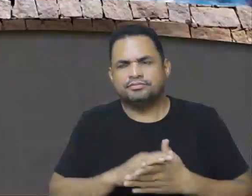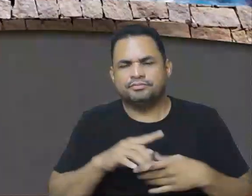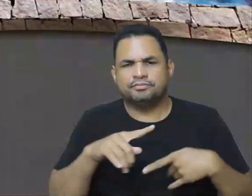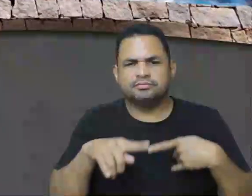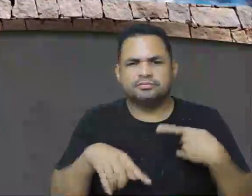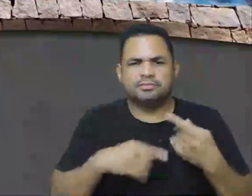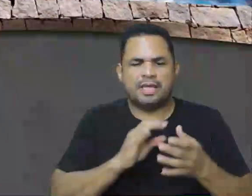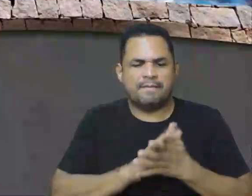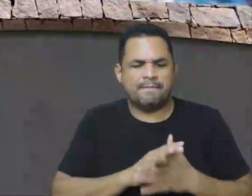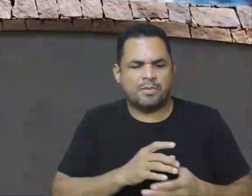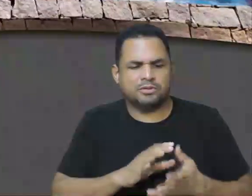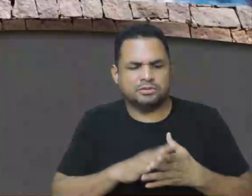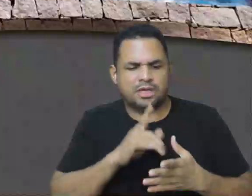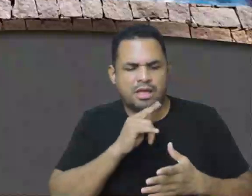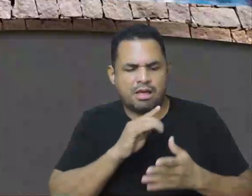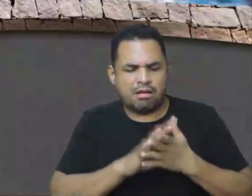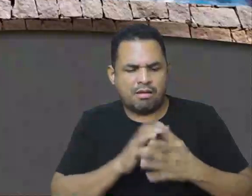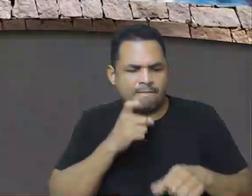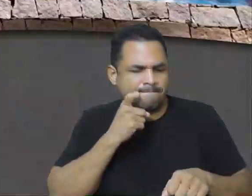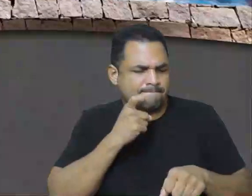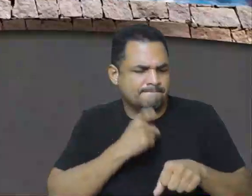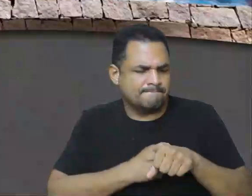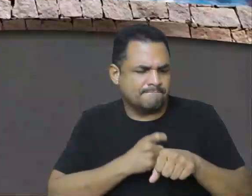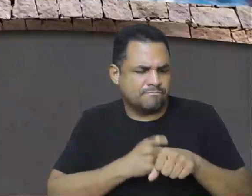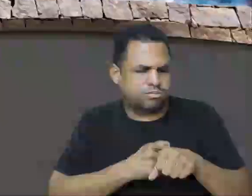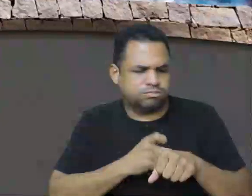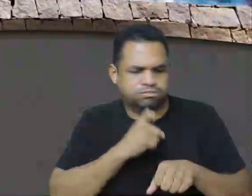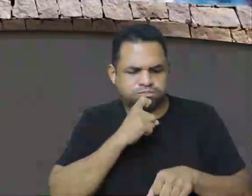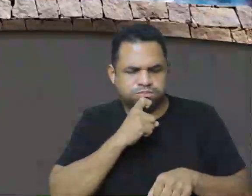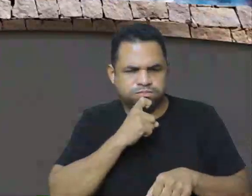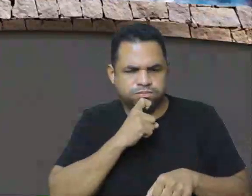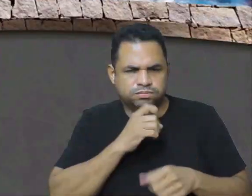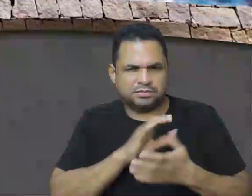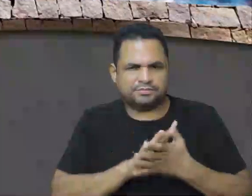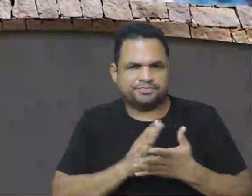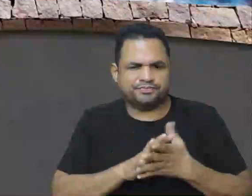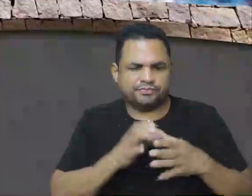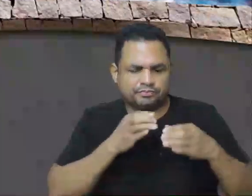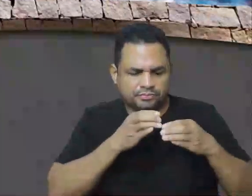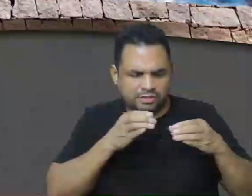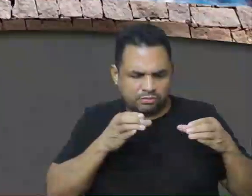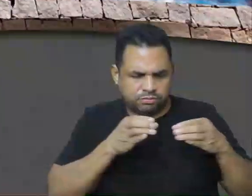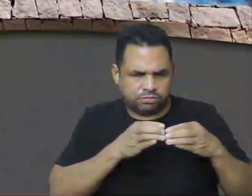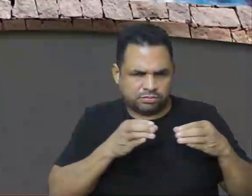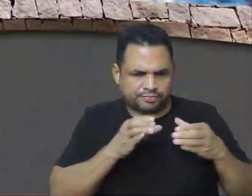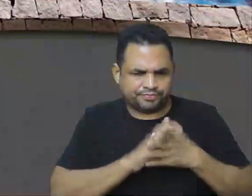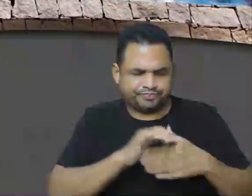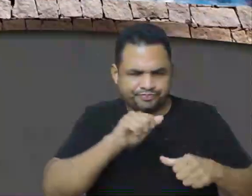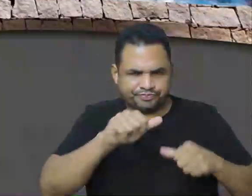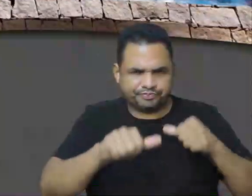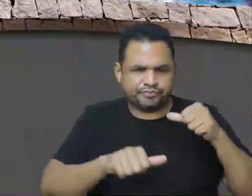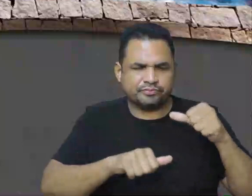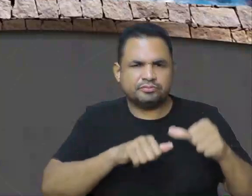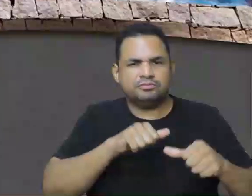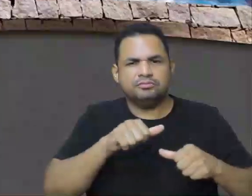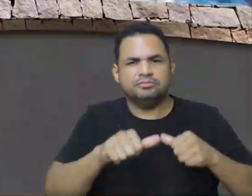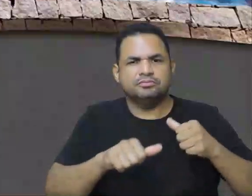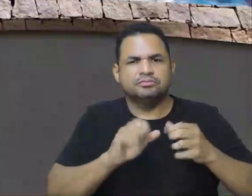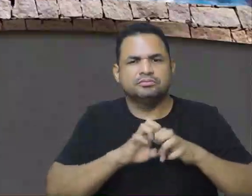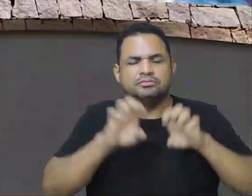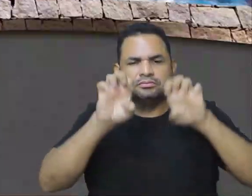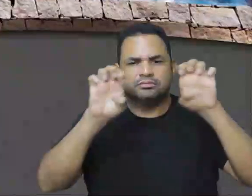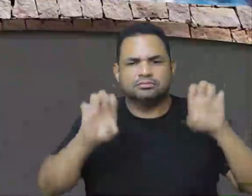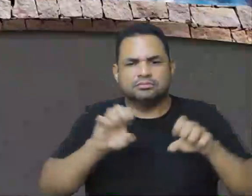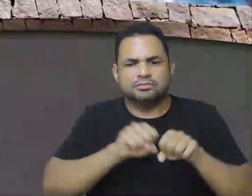ela congela na estrutura rochosa, que acaba contribuindo, gerando pressão e modifica o quê? A